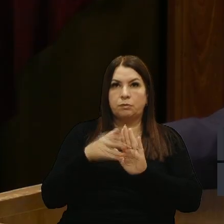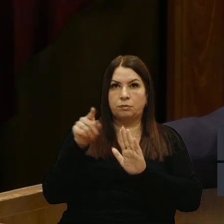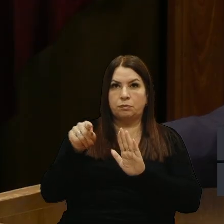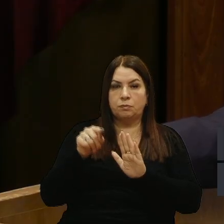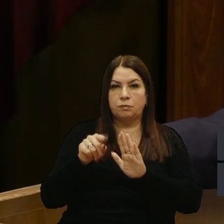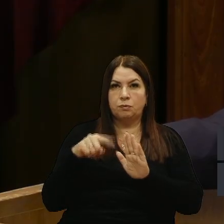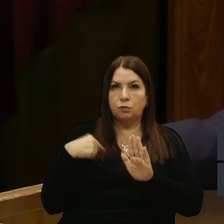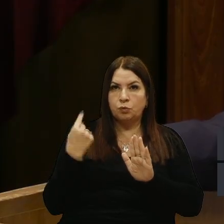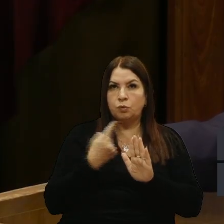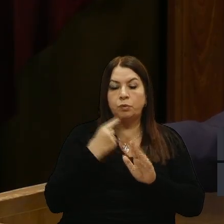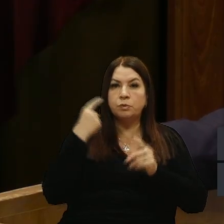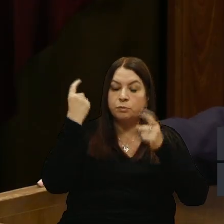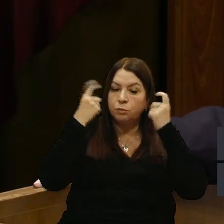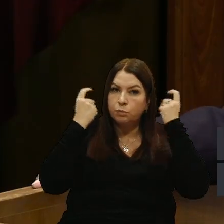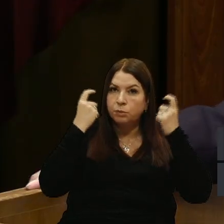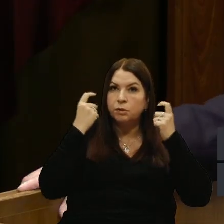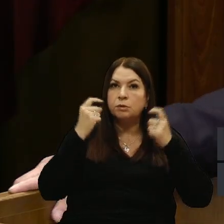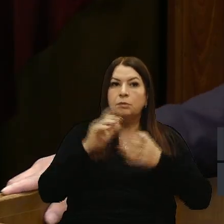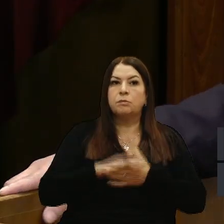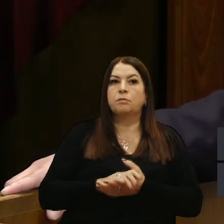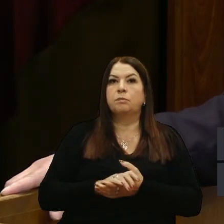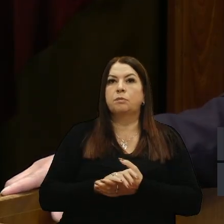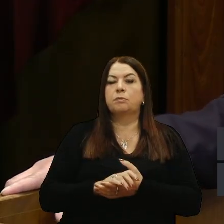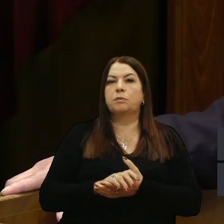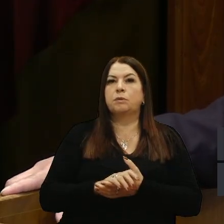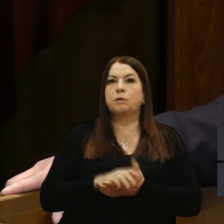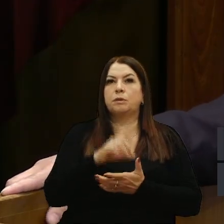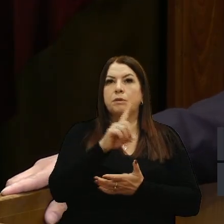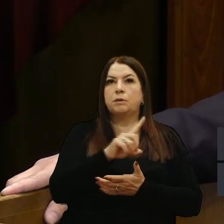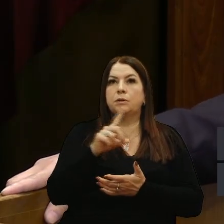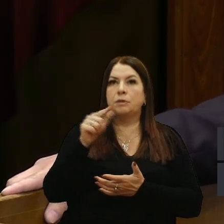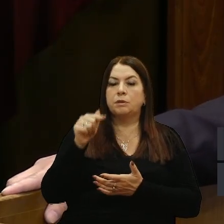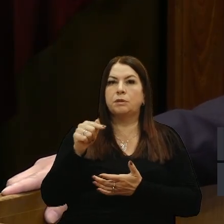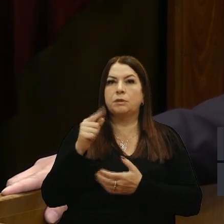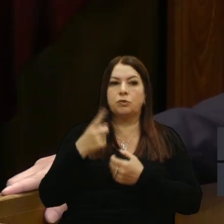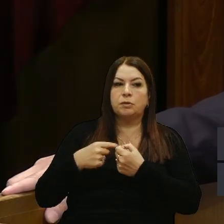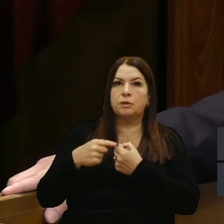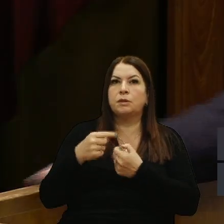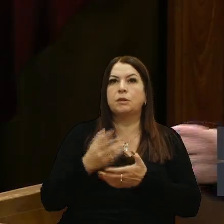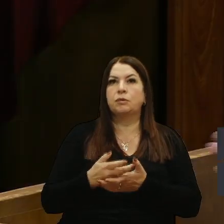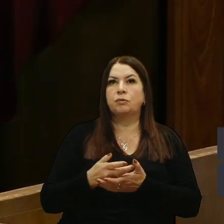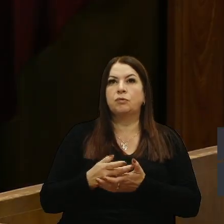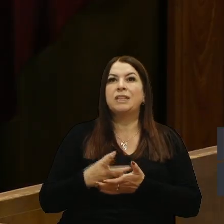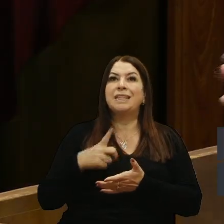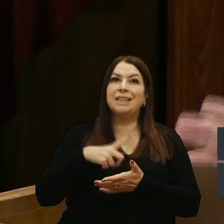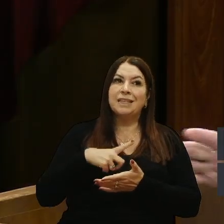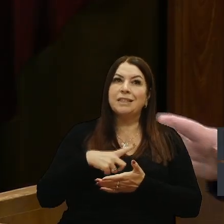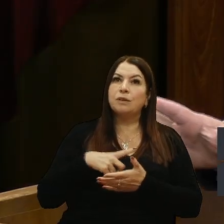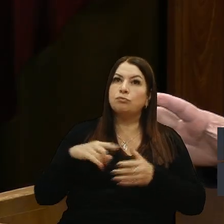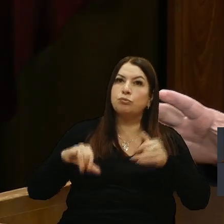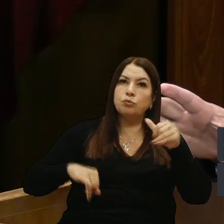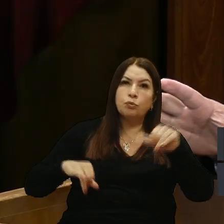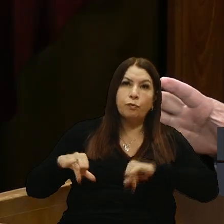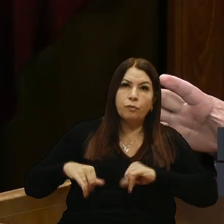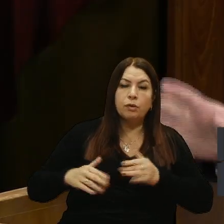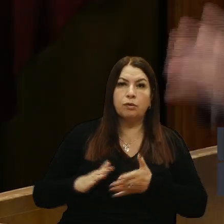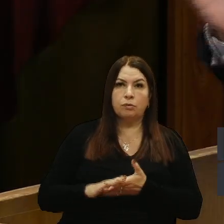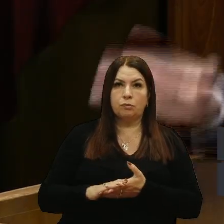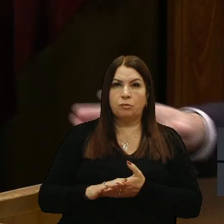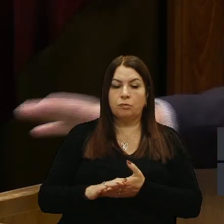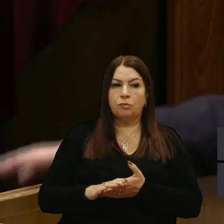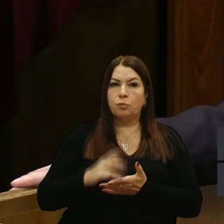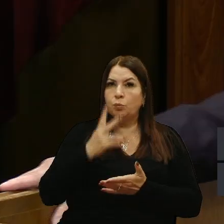parlamento a nossa preocupação e de 117 cidades que estarão sofrendo